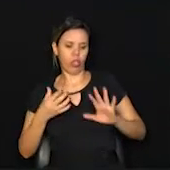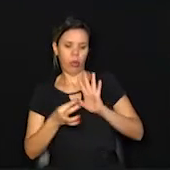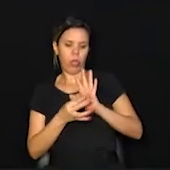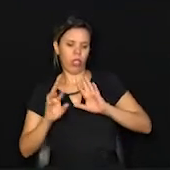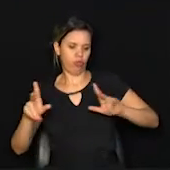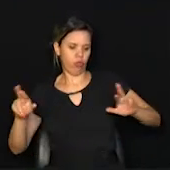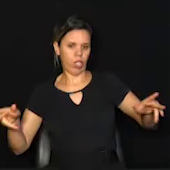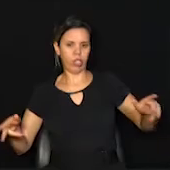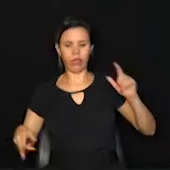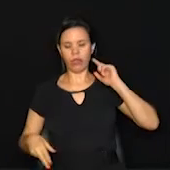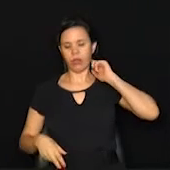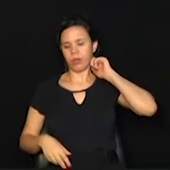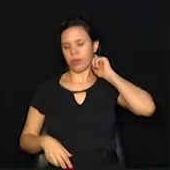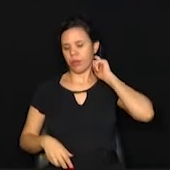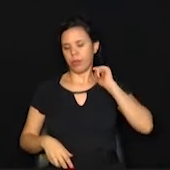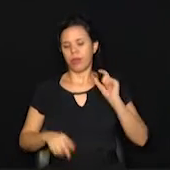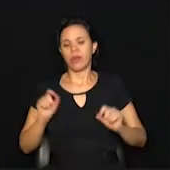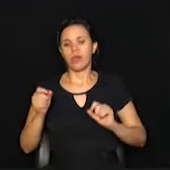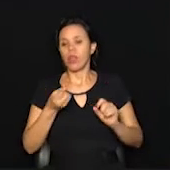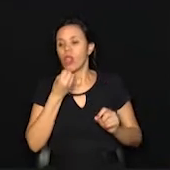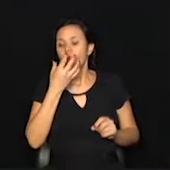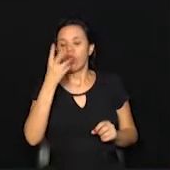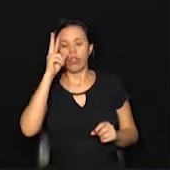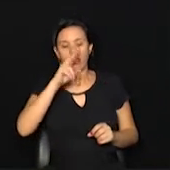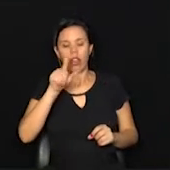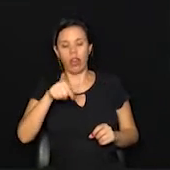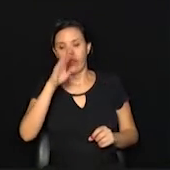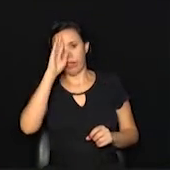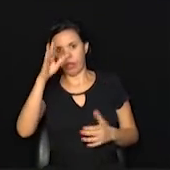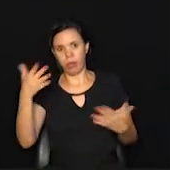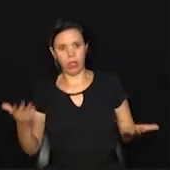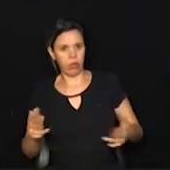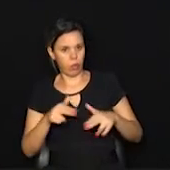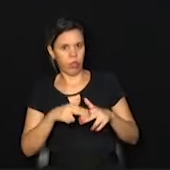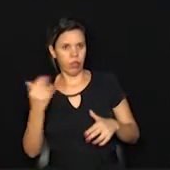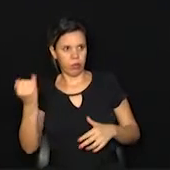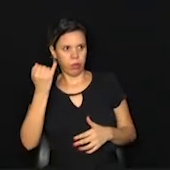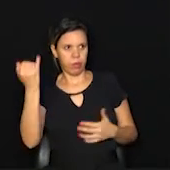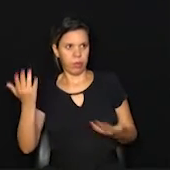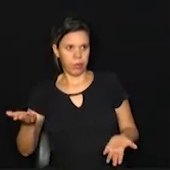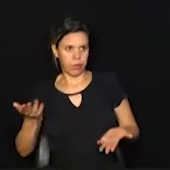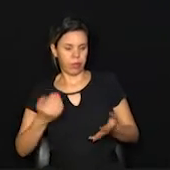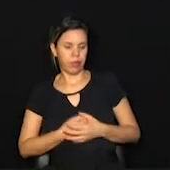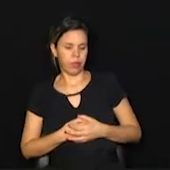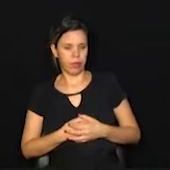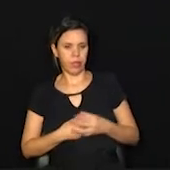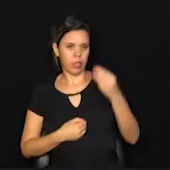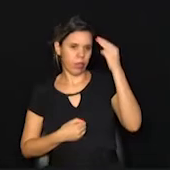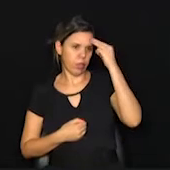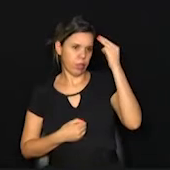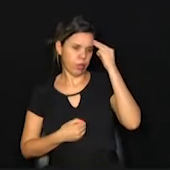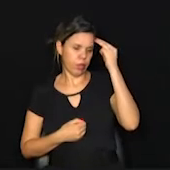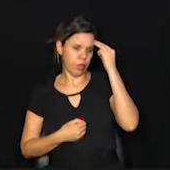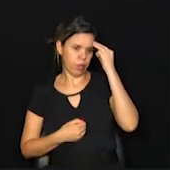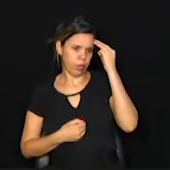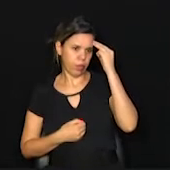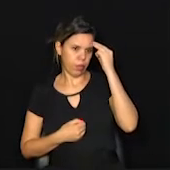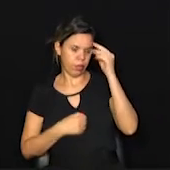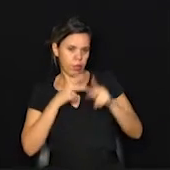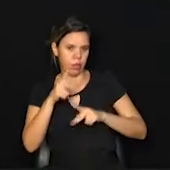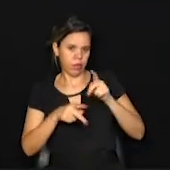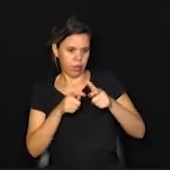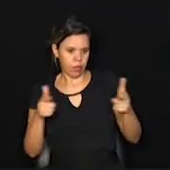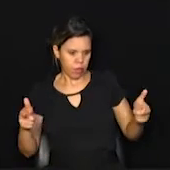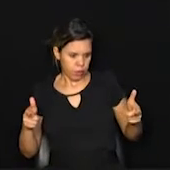então essa questão do que em conta a história fundamental por isso que é muito importante que a memória é da